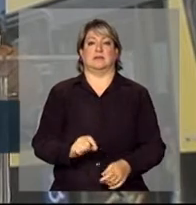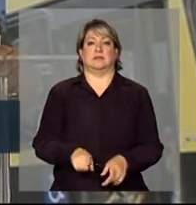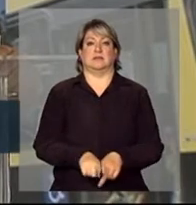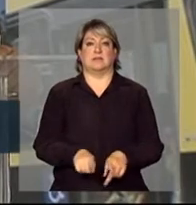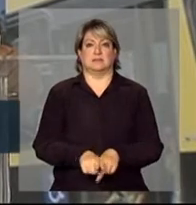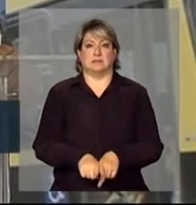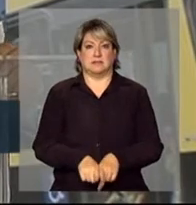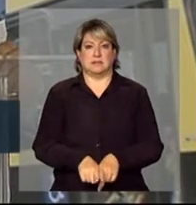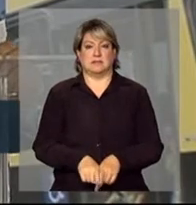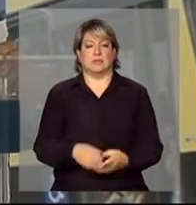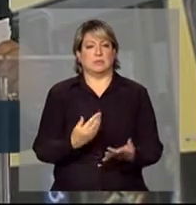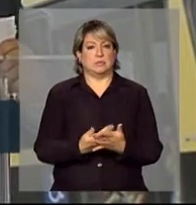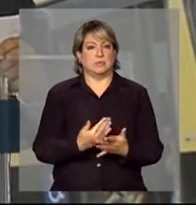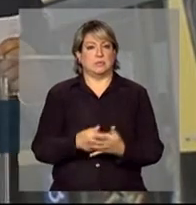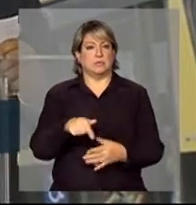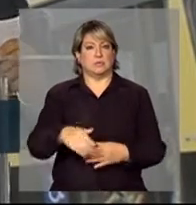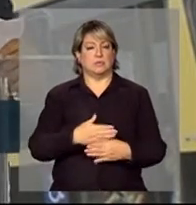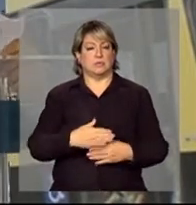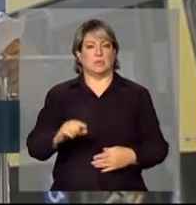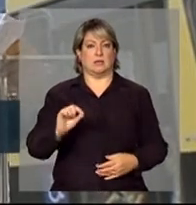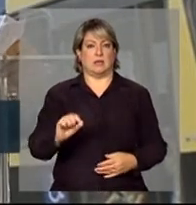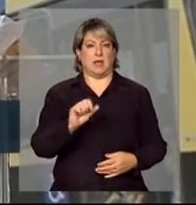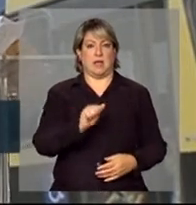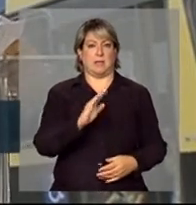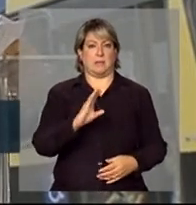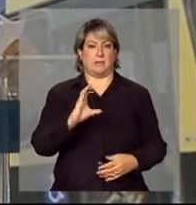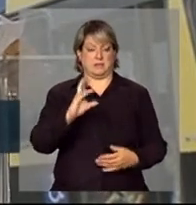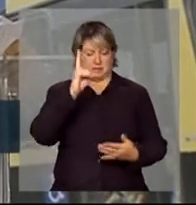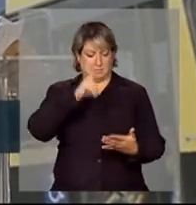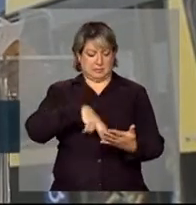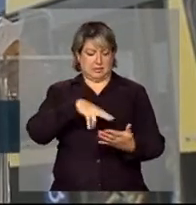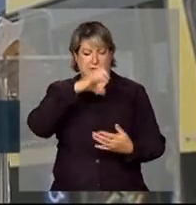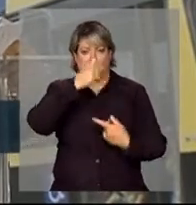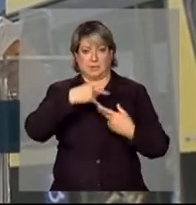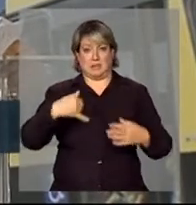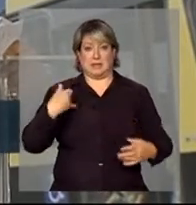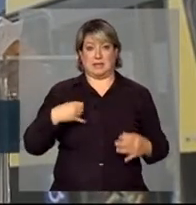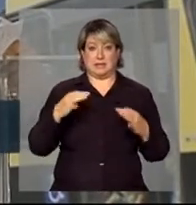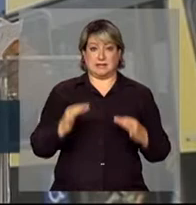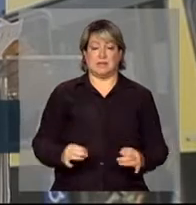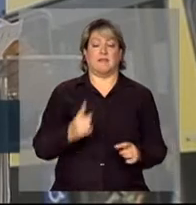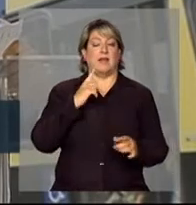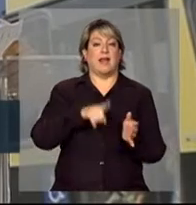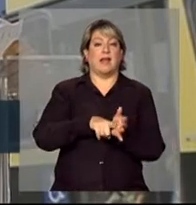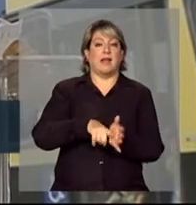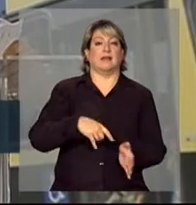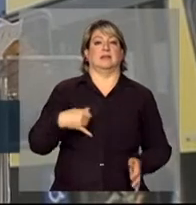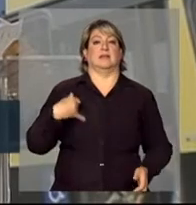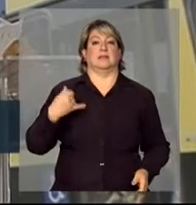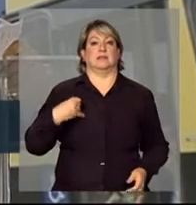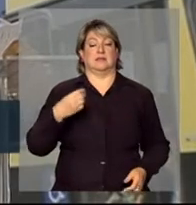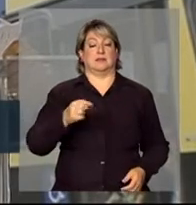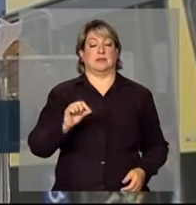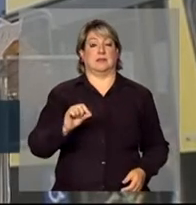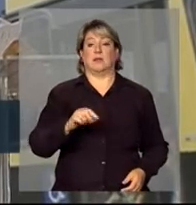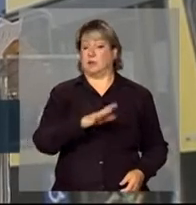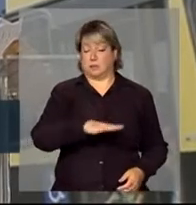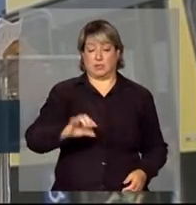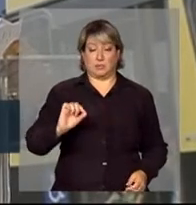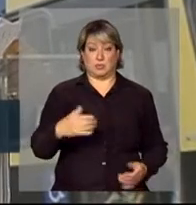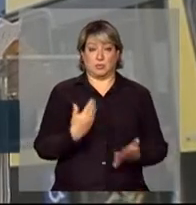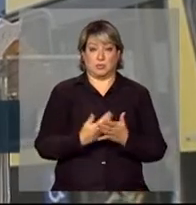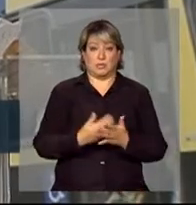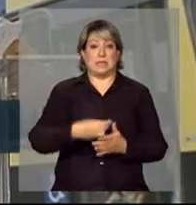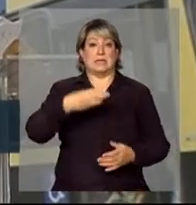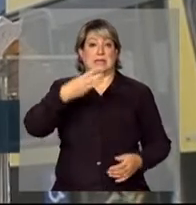pela primeira vez, a partir do programa Alfabetização na Idade Certa, uma avaliação do 3º ano do ensino fundamental, que foi uma